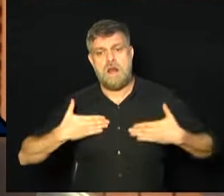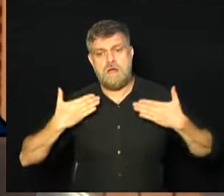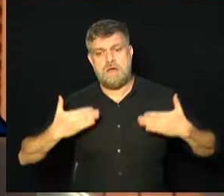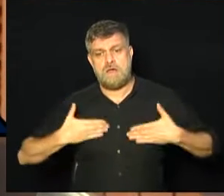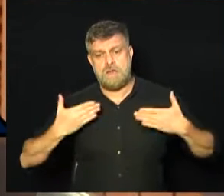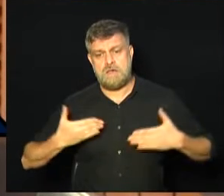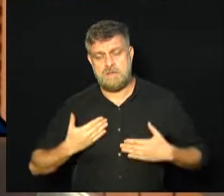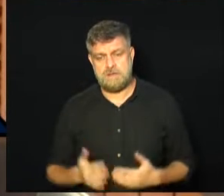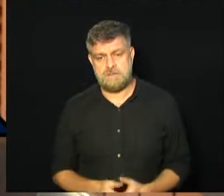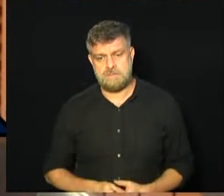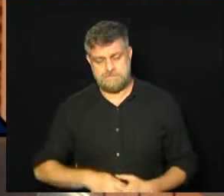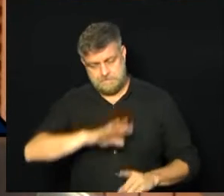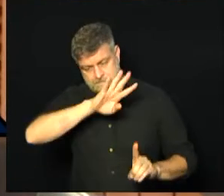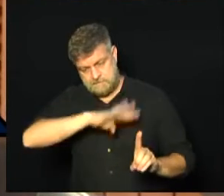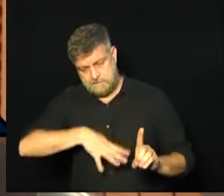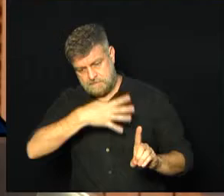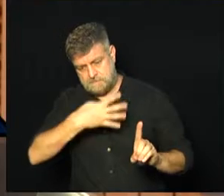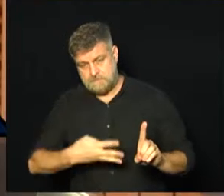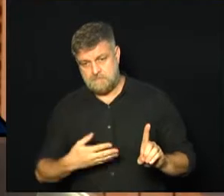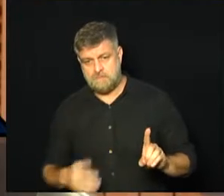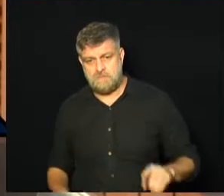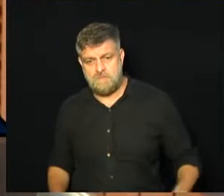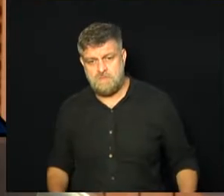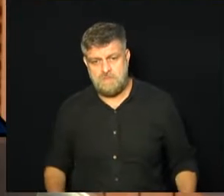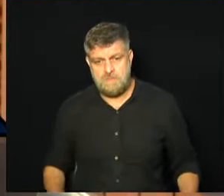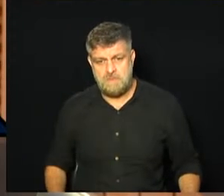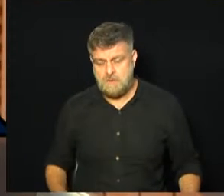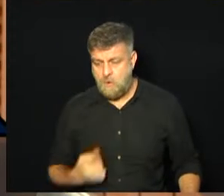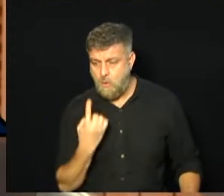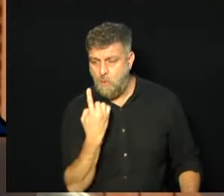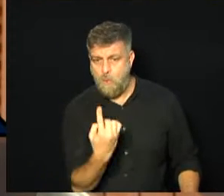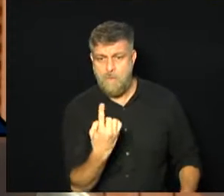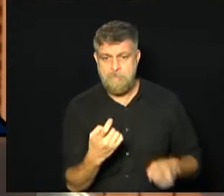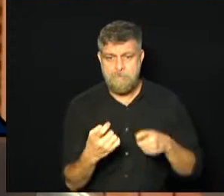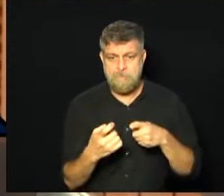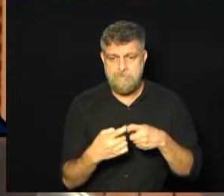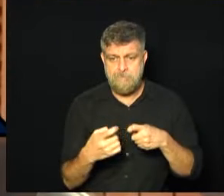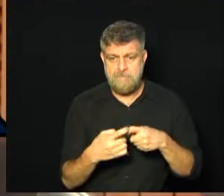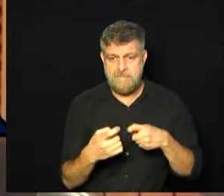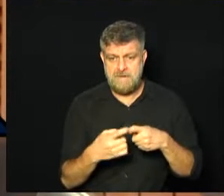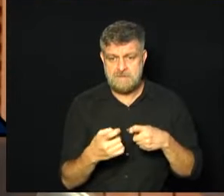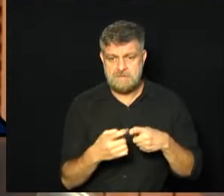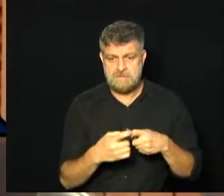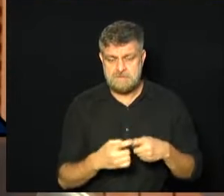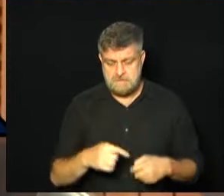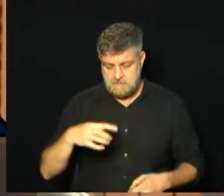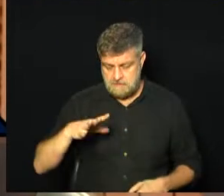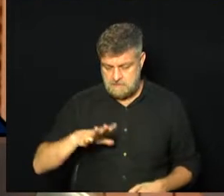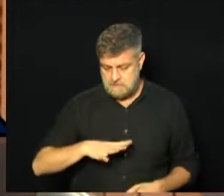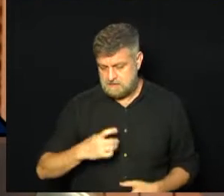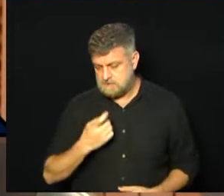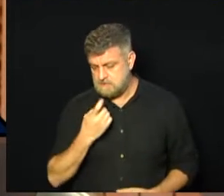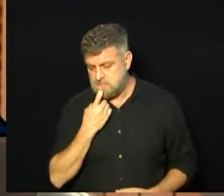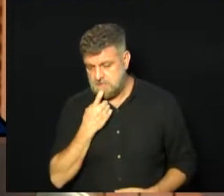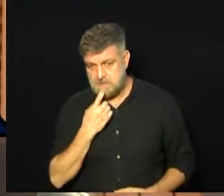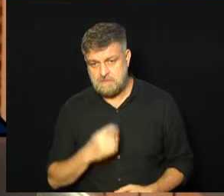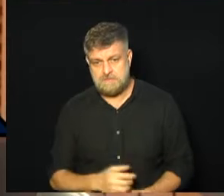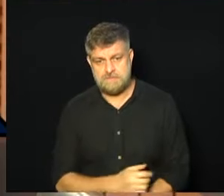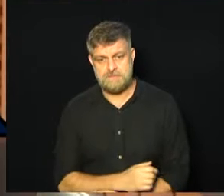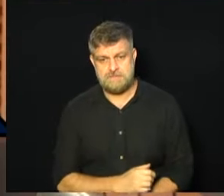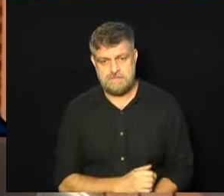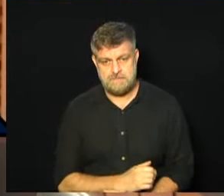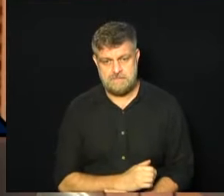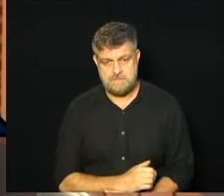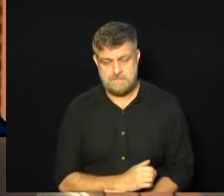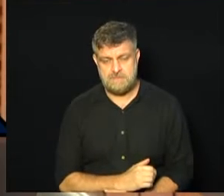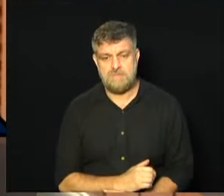de estar homenageando um médico que, no nosso município, ele é